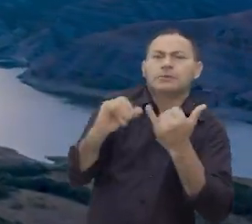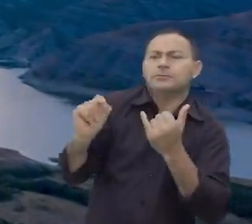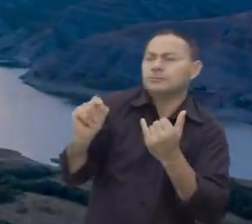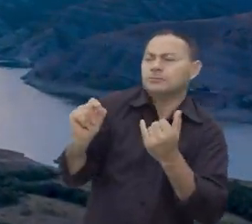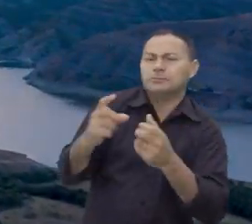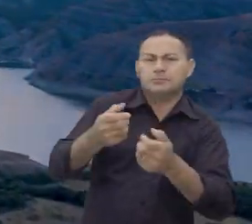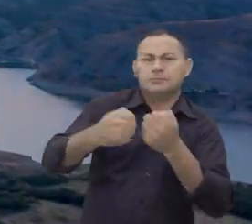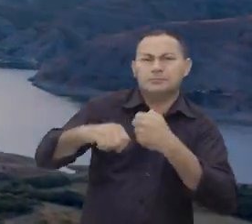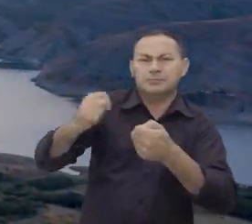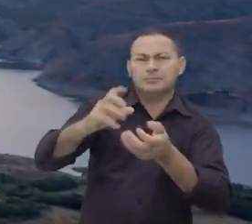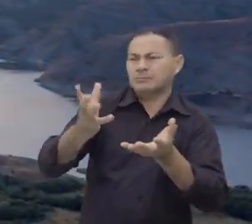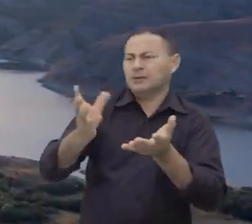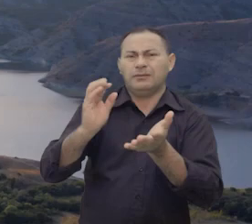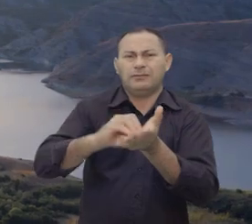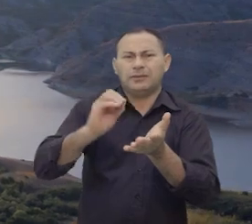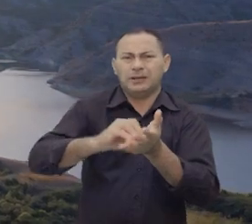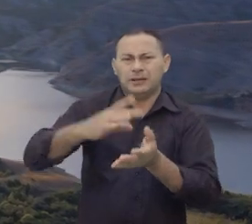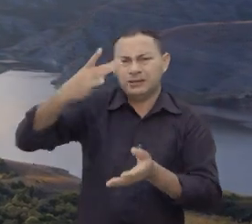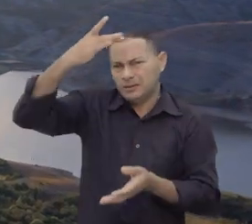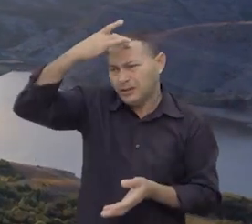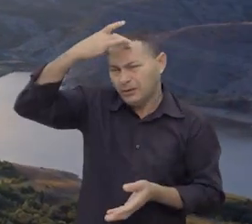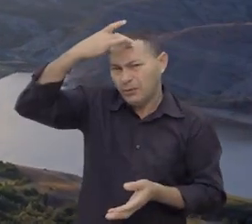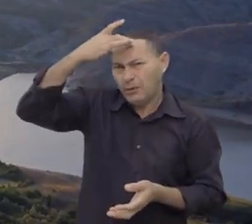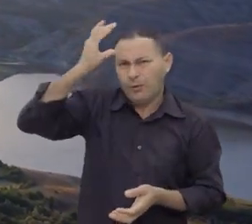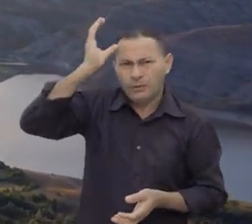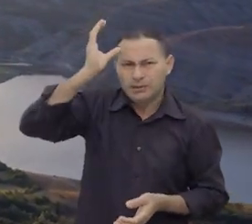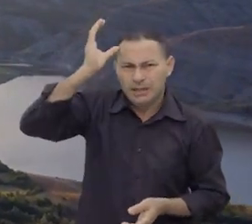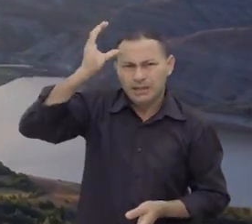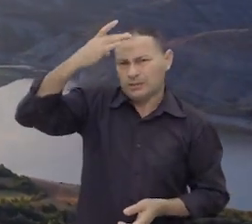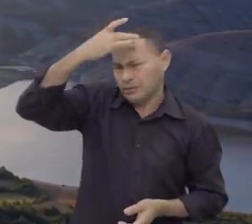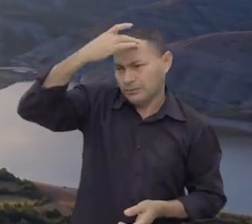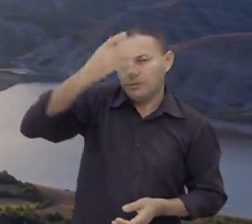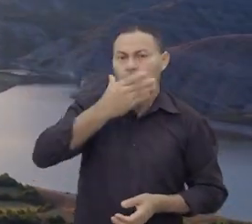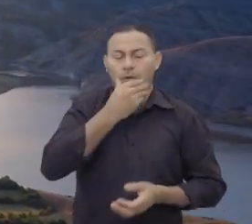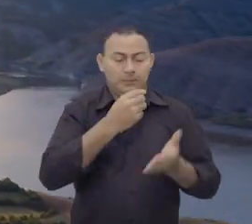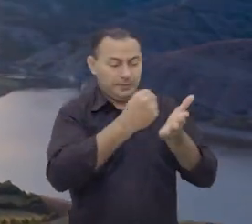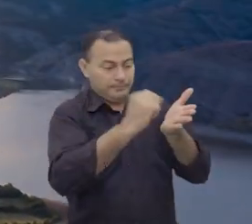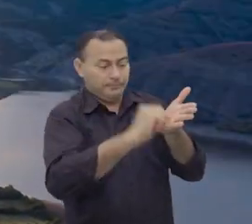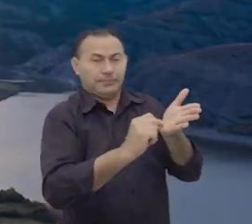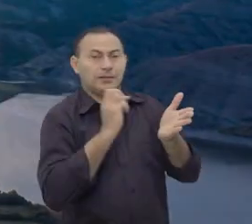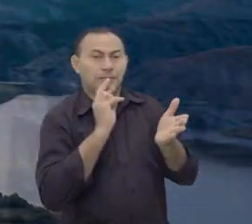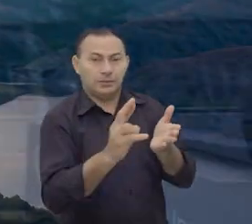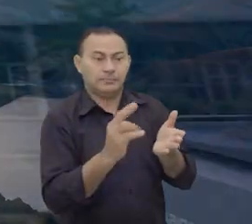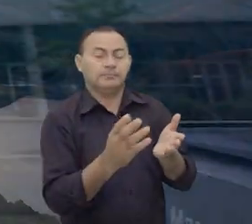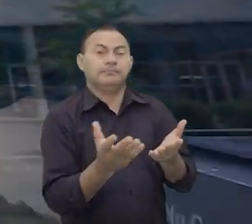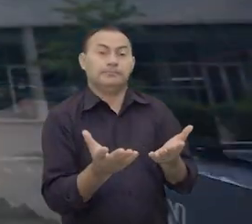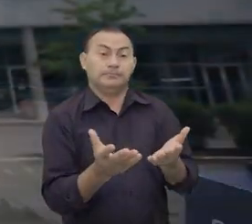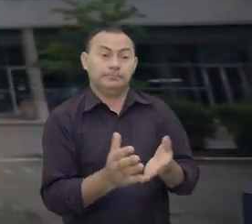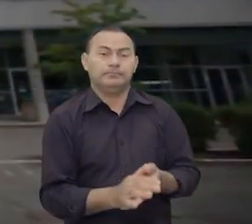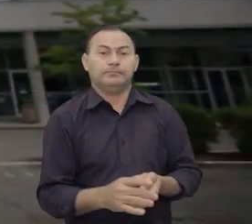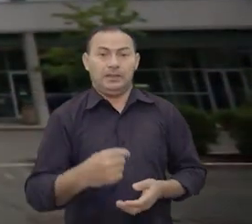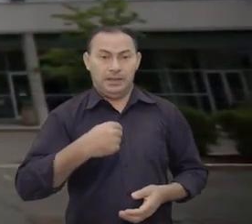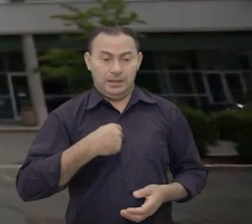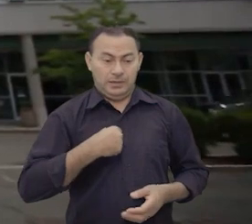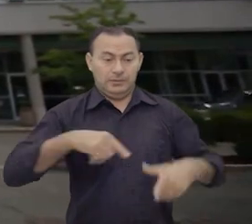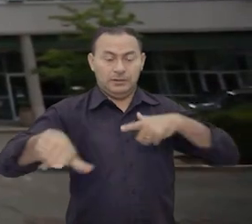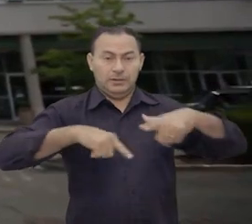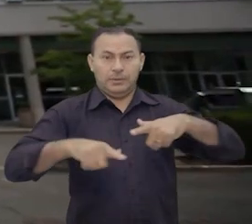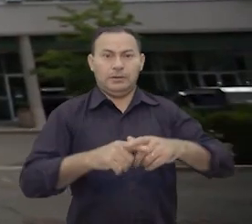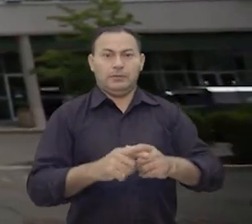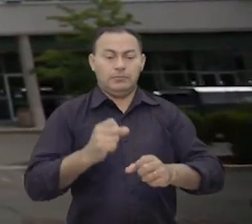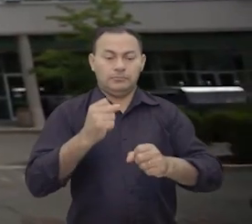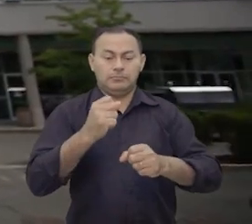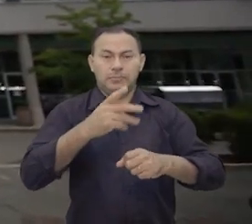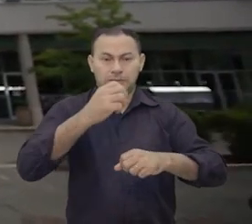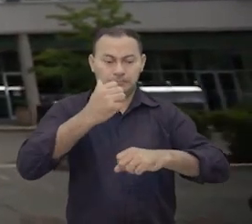informações sobre esse negócio de falta de consciência? O homem escreveu respondendo: eu